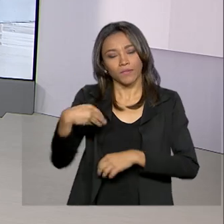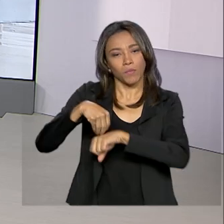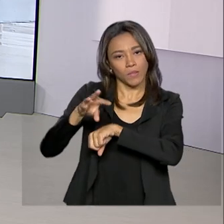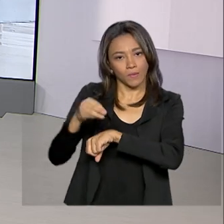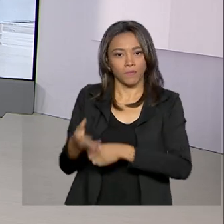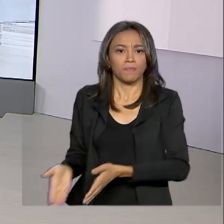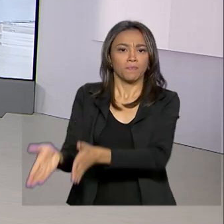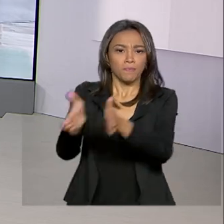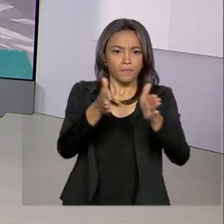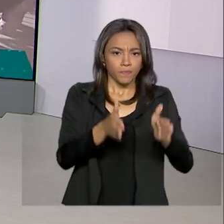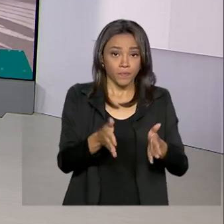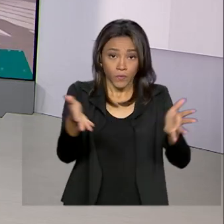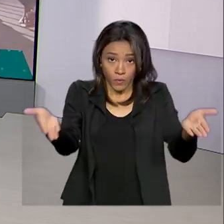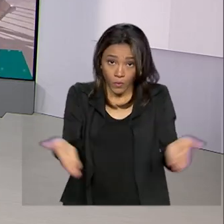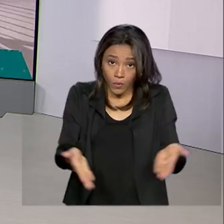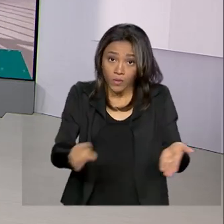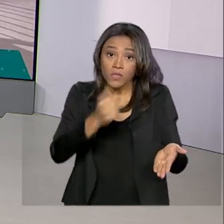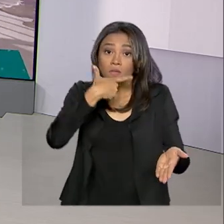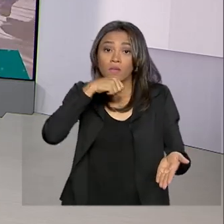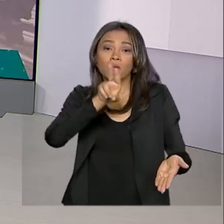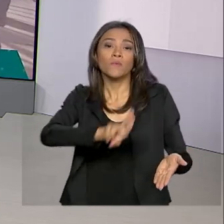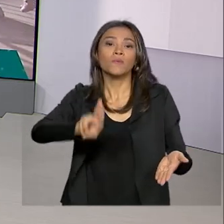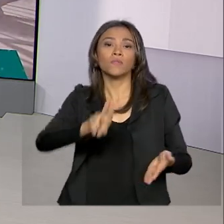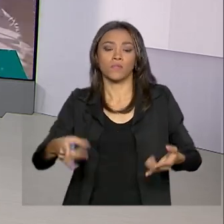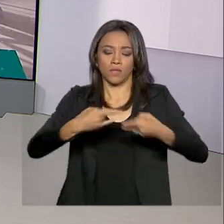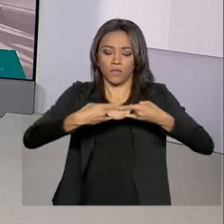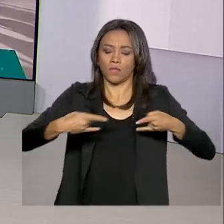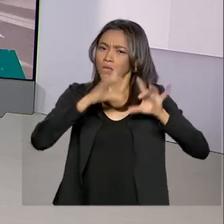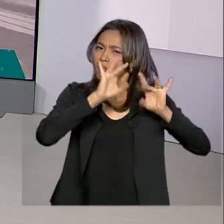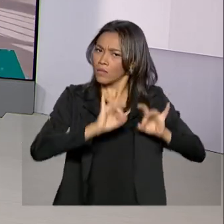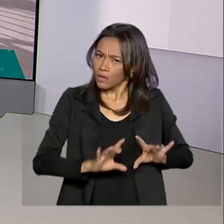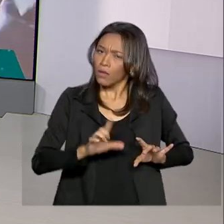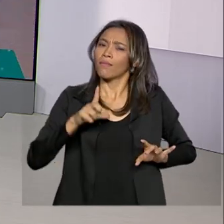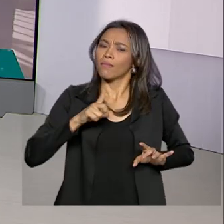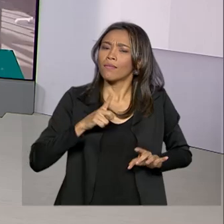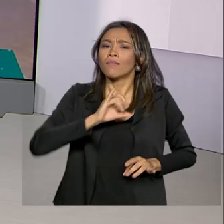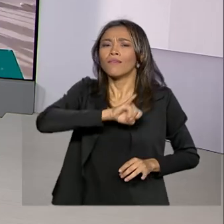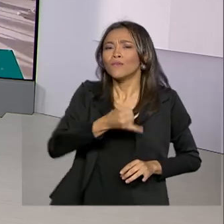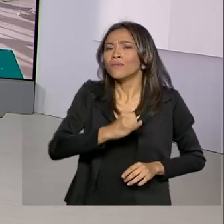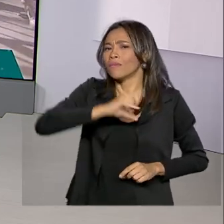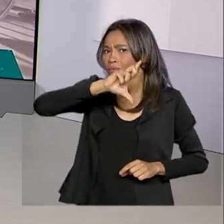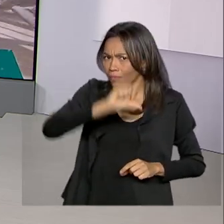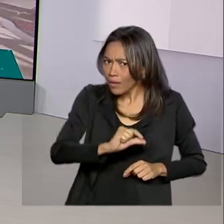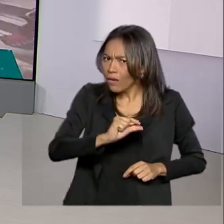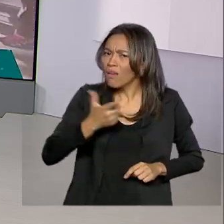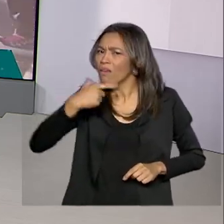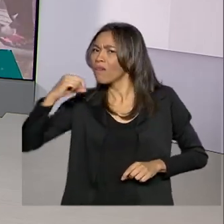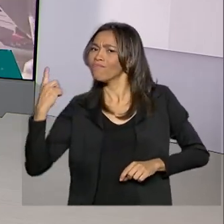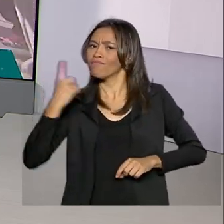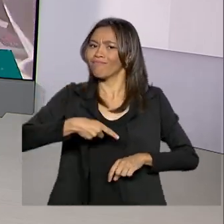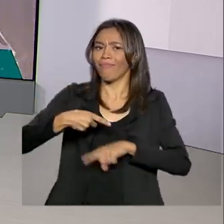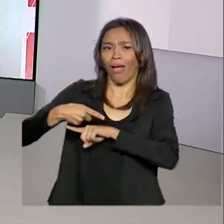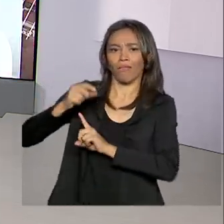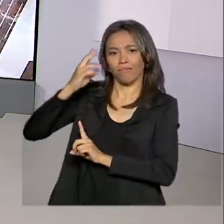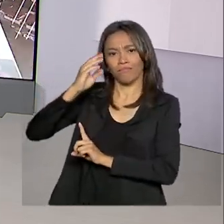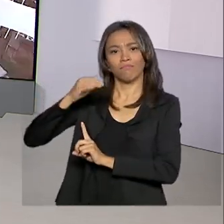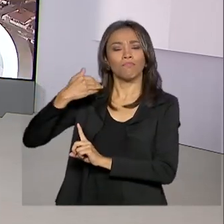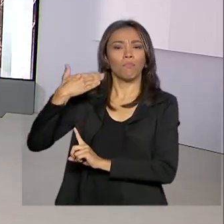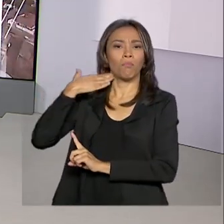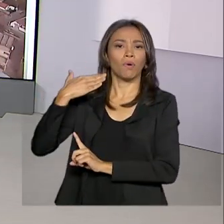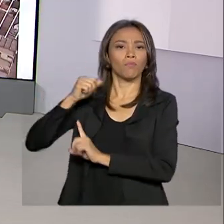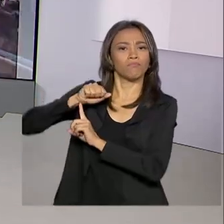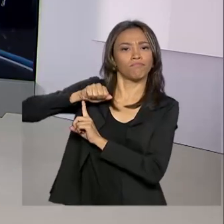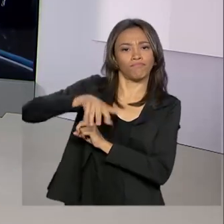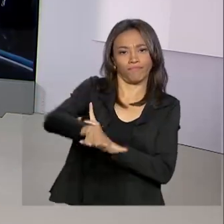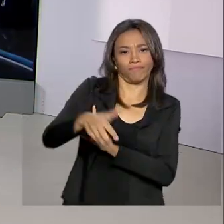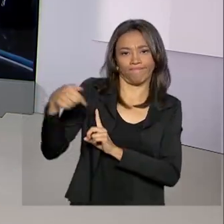E olha, a partir de hoje, quem usa cheque especial vai contar com juros mais baixos. A determinação é do Banco Central. Vamos até São Paulo